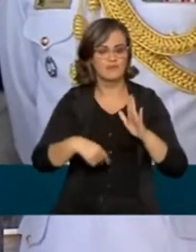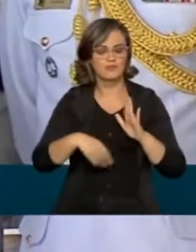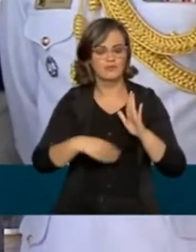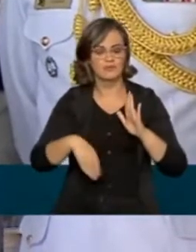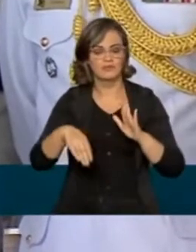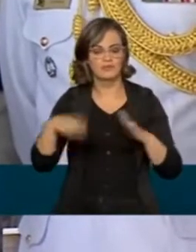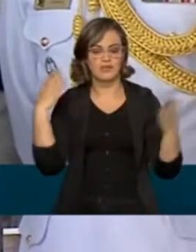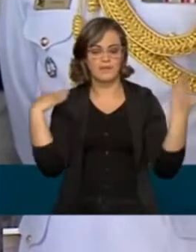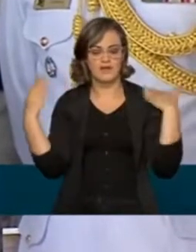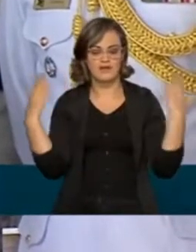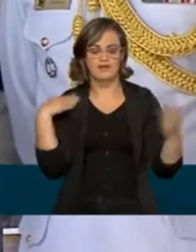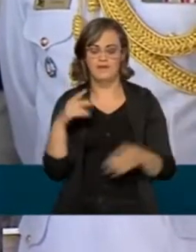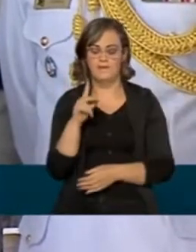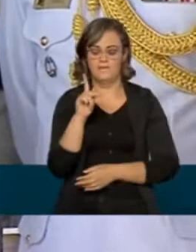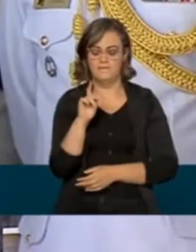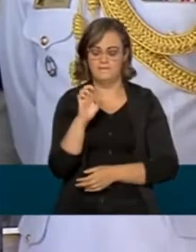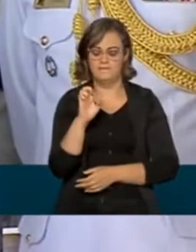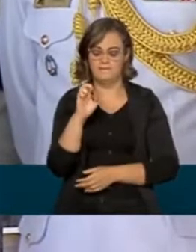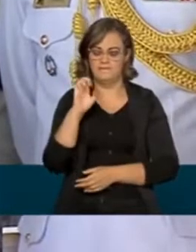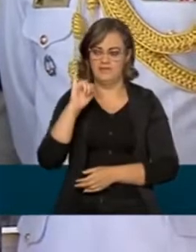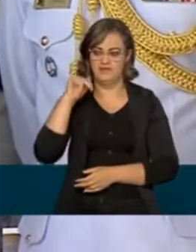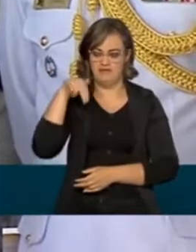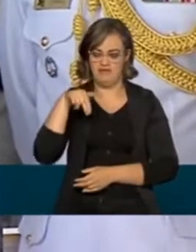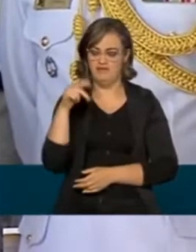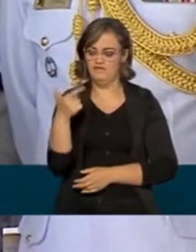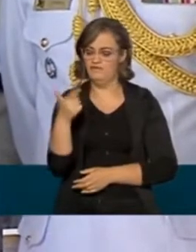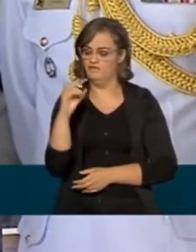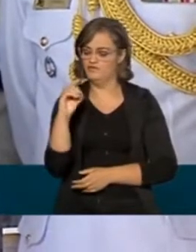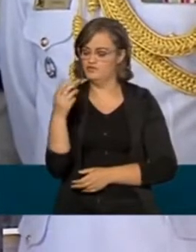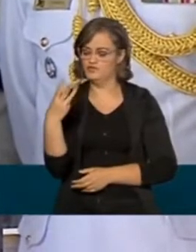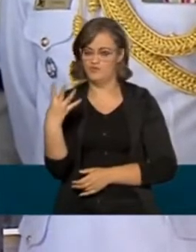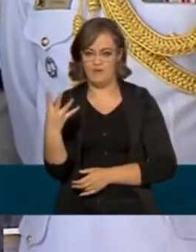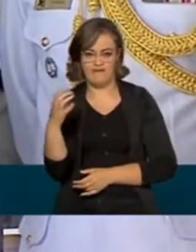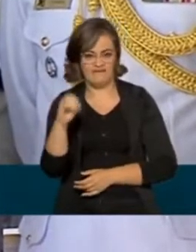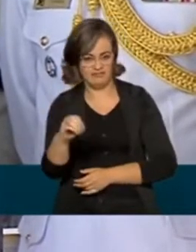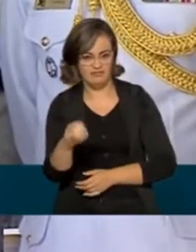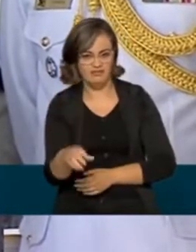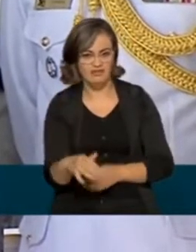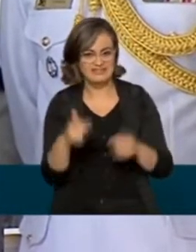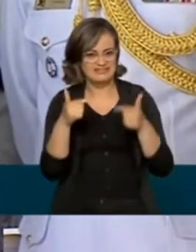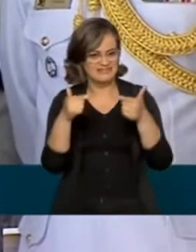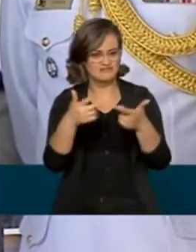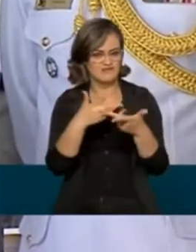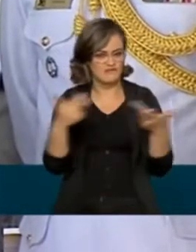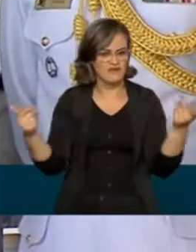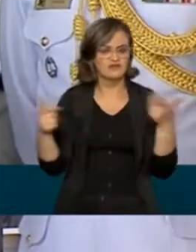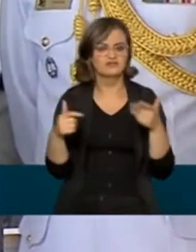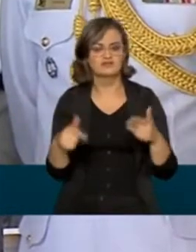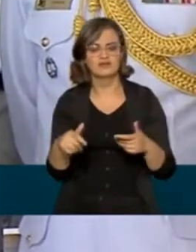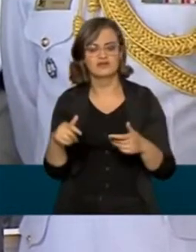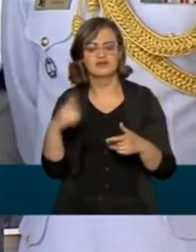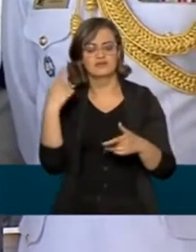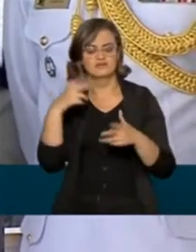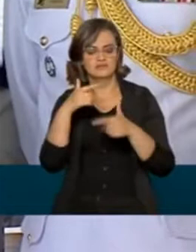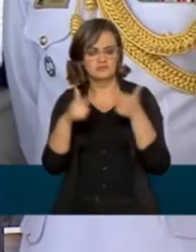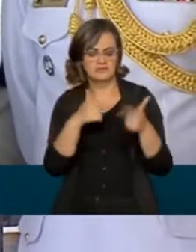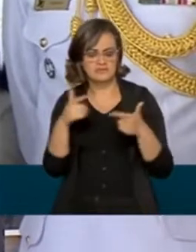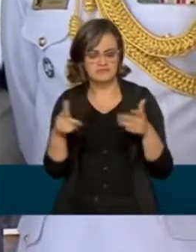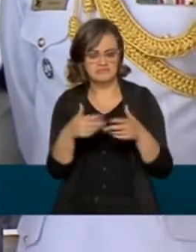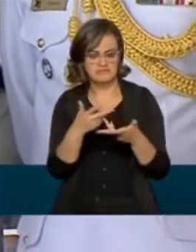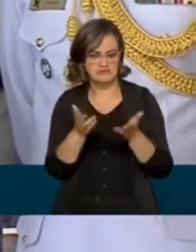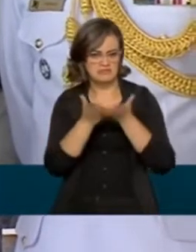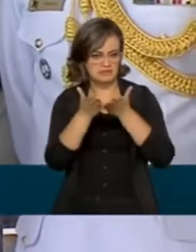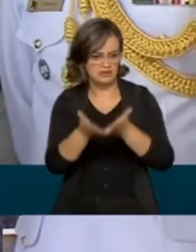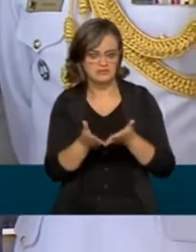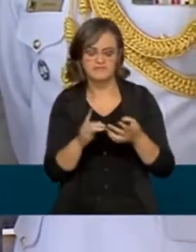PEM 2040, com as iniciativas de diversas áreas de atuação, com a criação do Comando de Naval de Operações